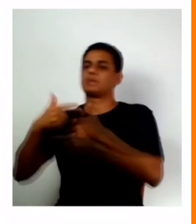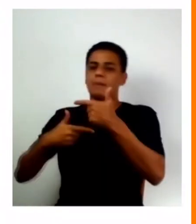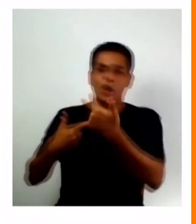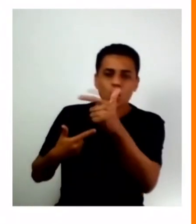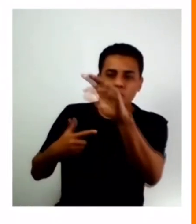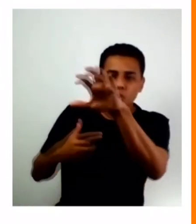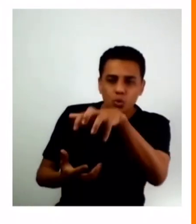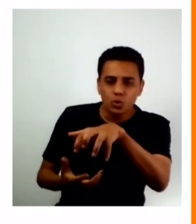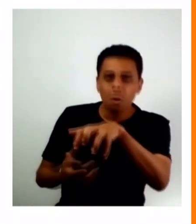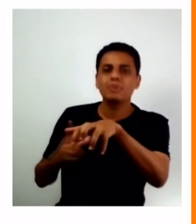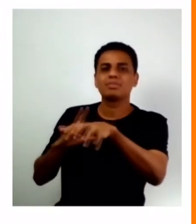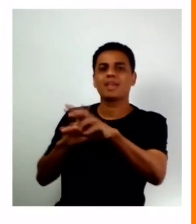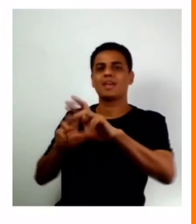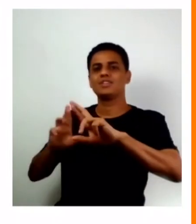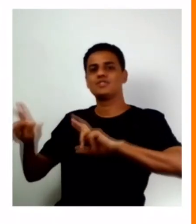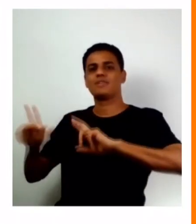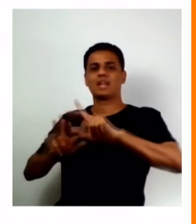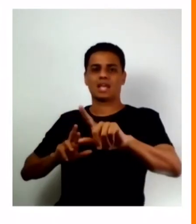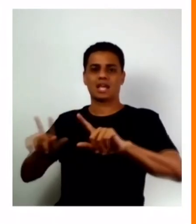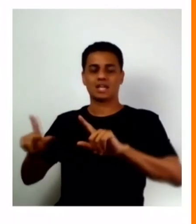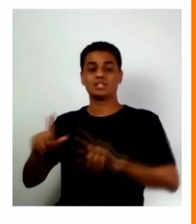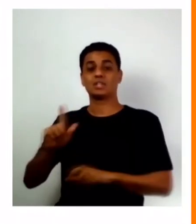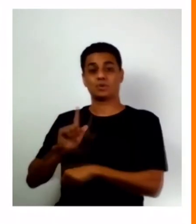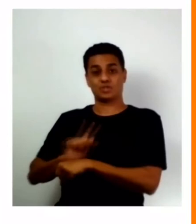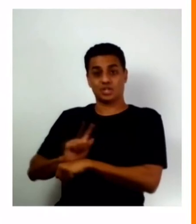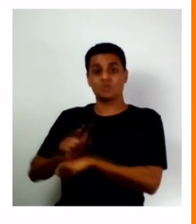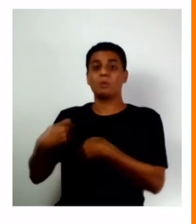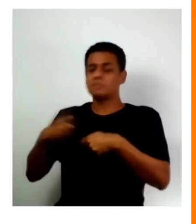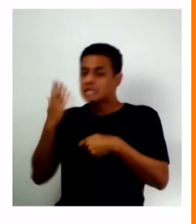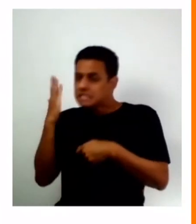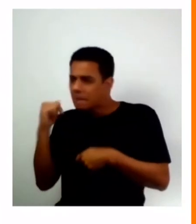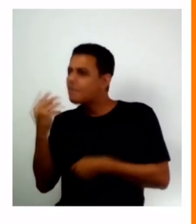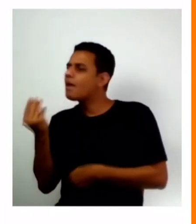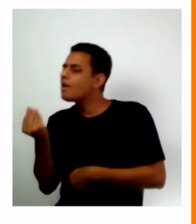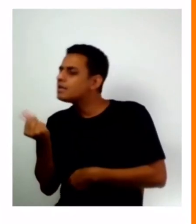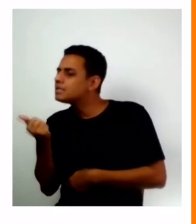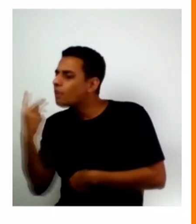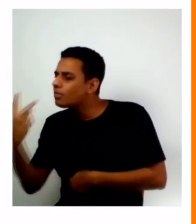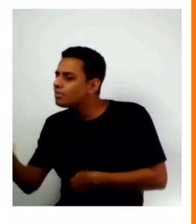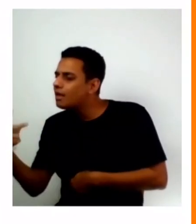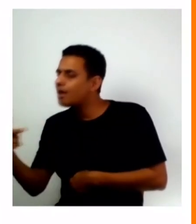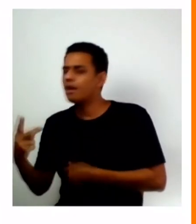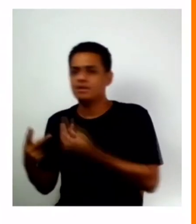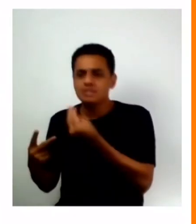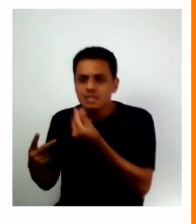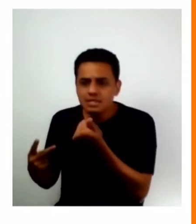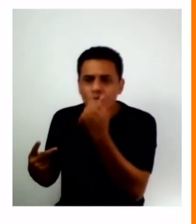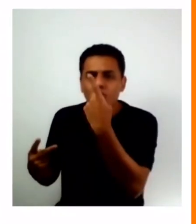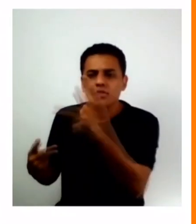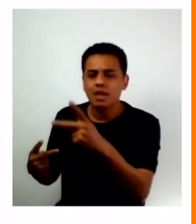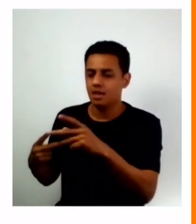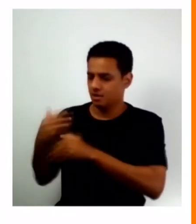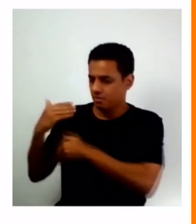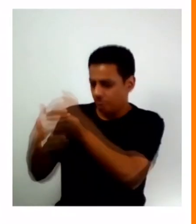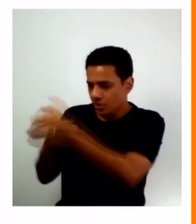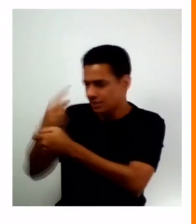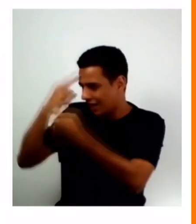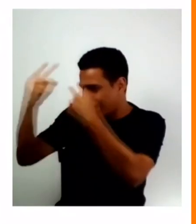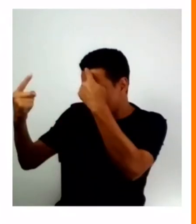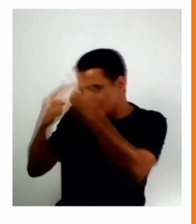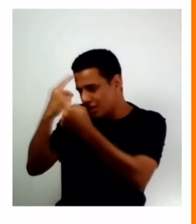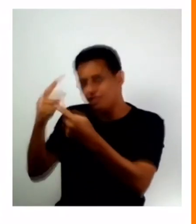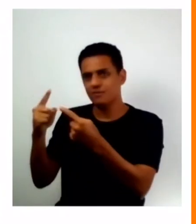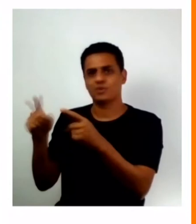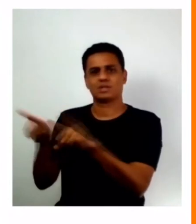Um gestor cultural tem que ser sensível à expressividade e aos processos criativos. Em princípio, um gestor